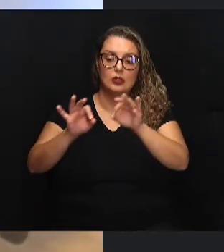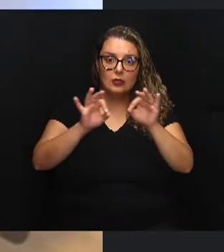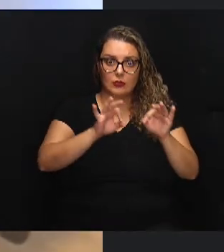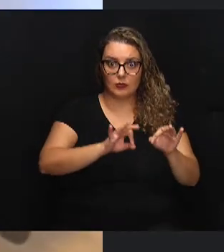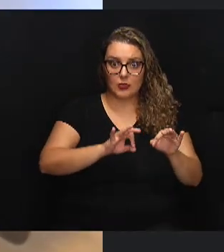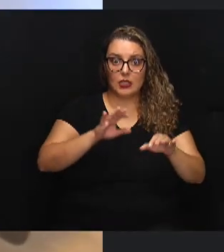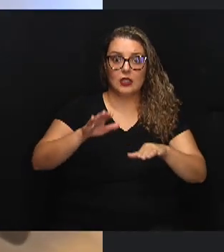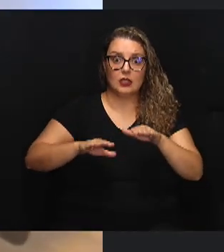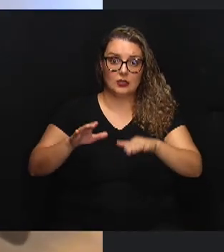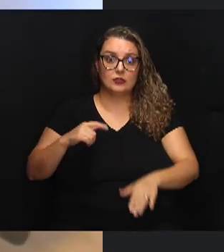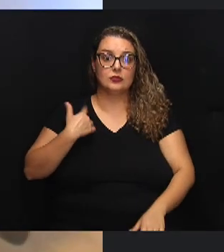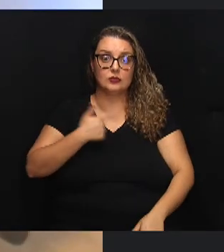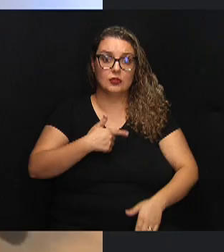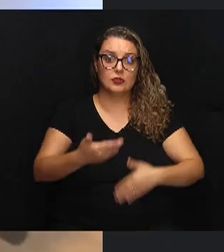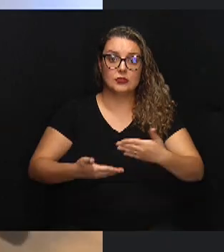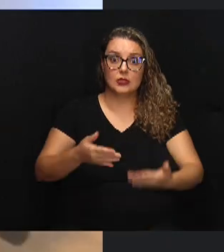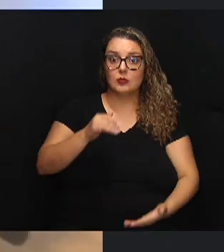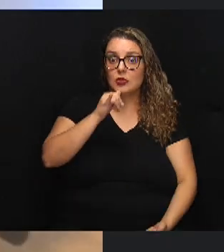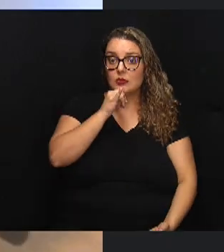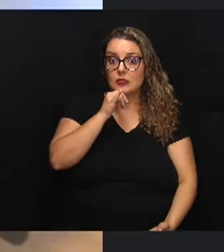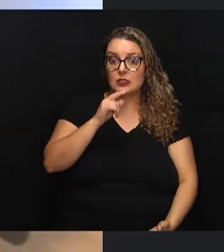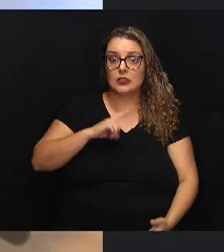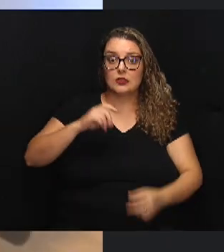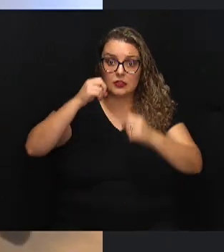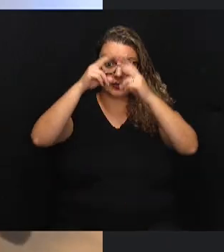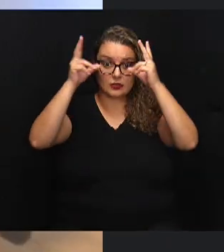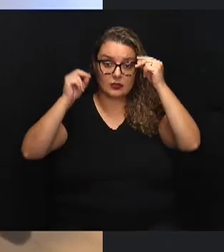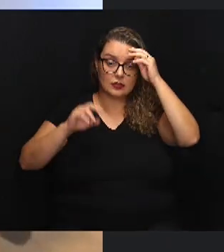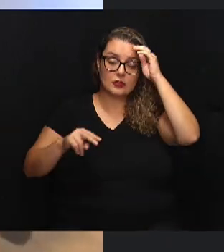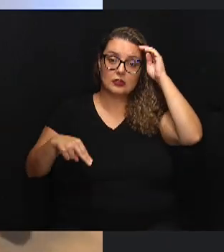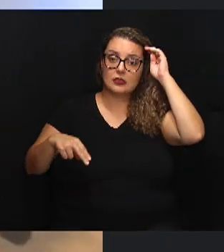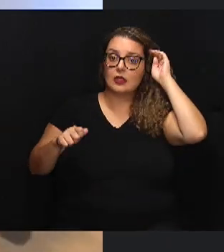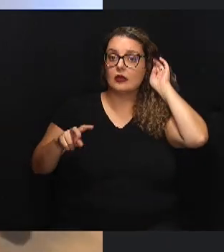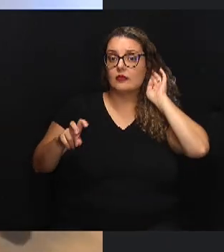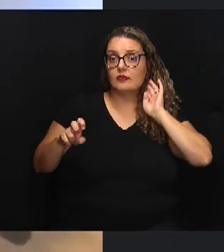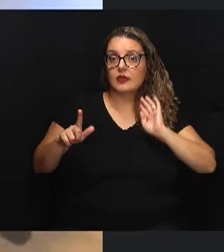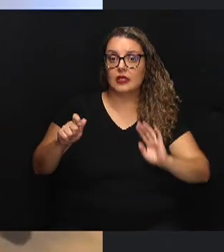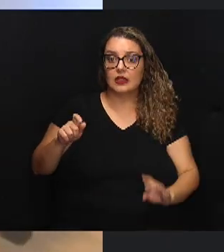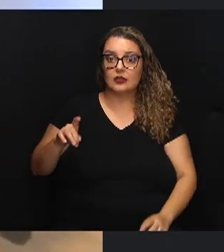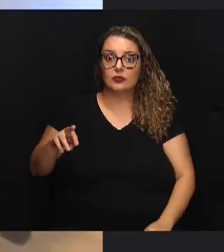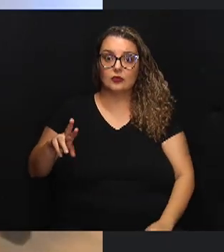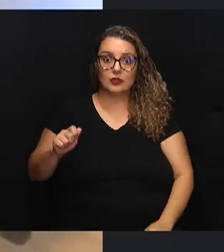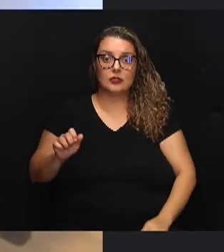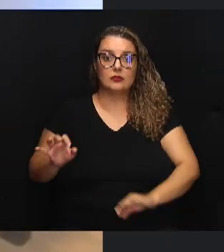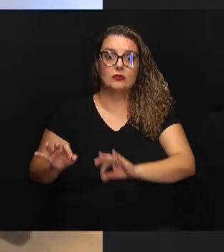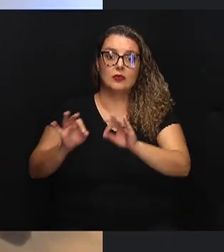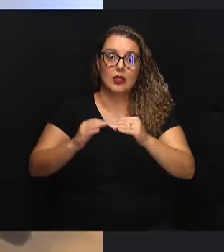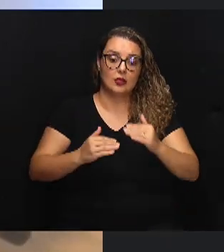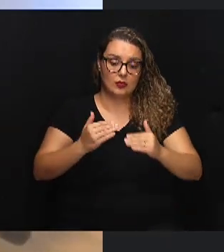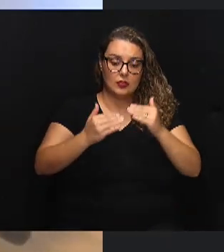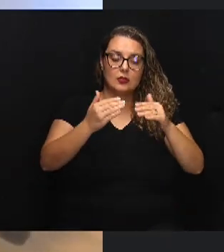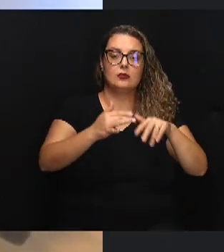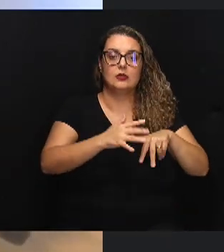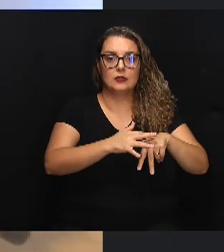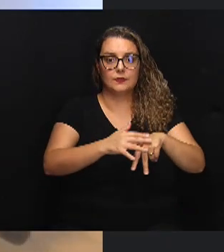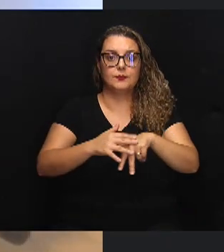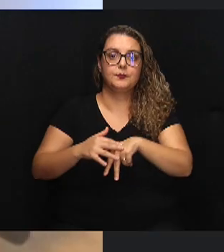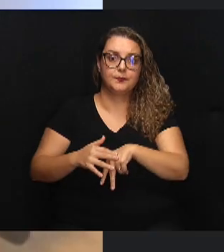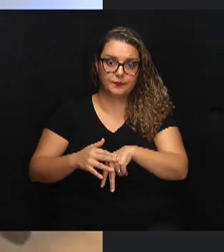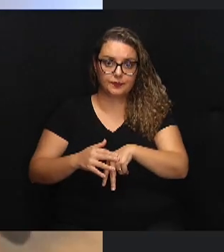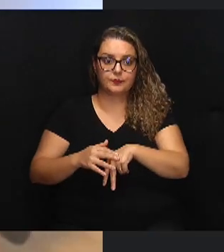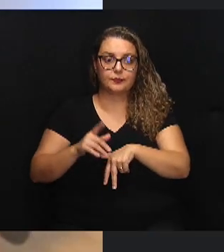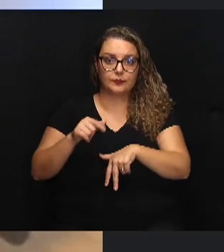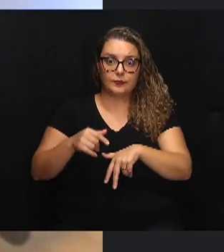muitas vezes no nosso serviço, por exemplo, tem uma enfermeira navegadora que vai estar acompanhando a evolução desses pacientes que são submetidos